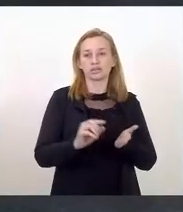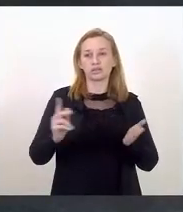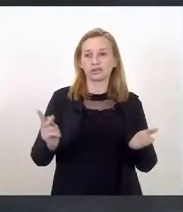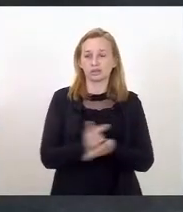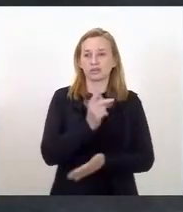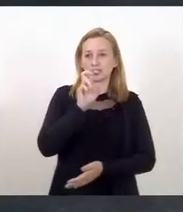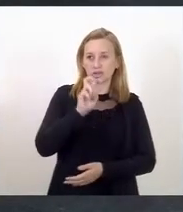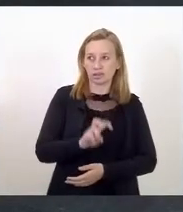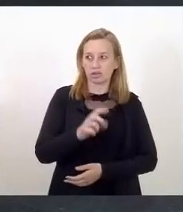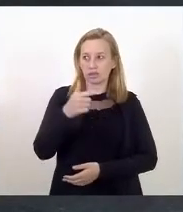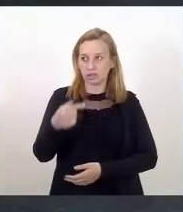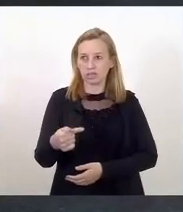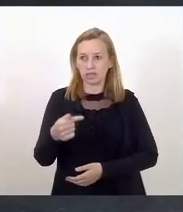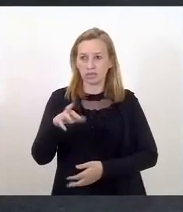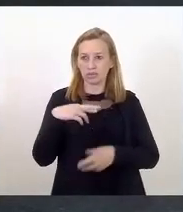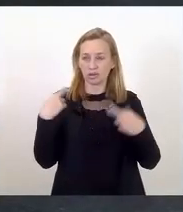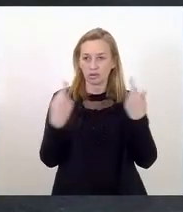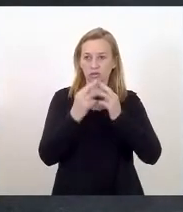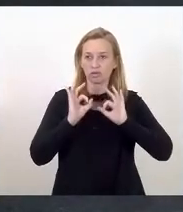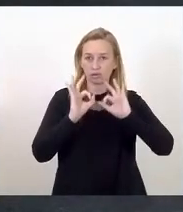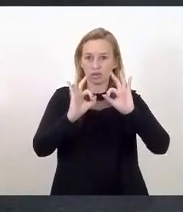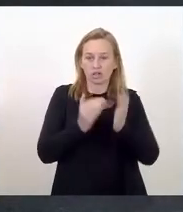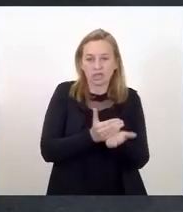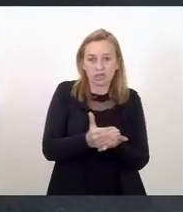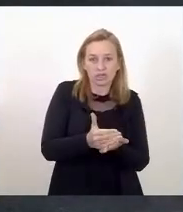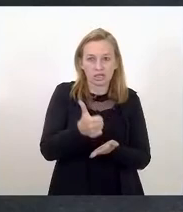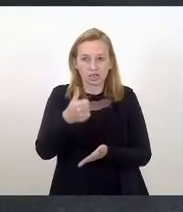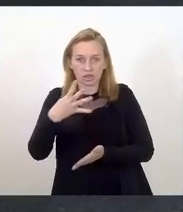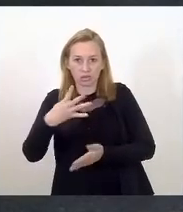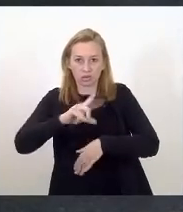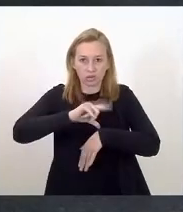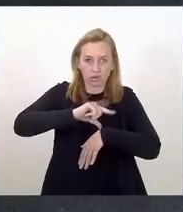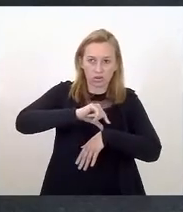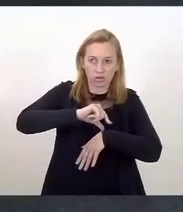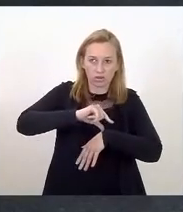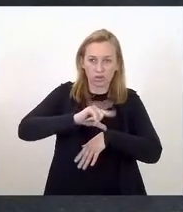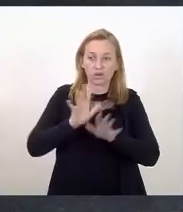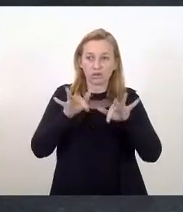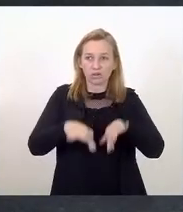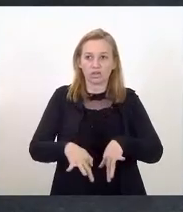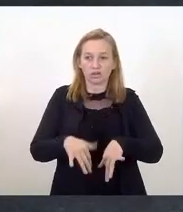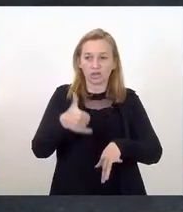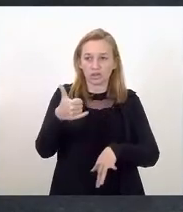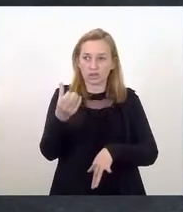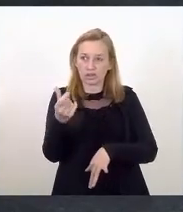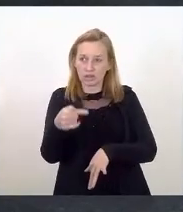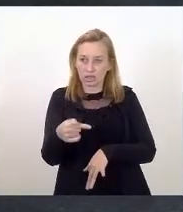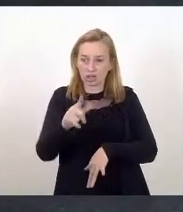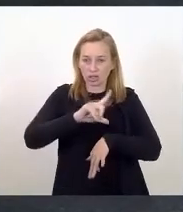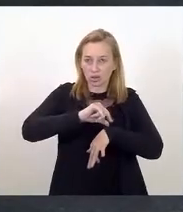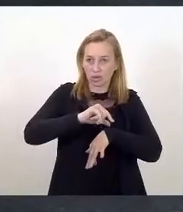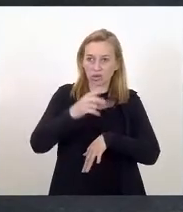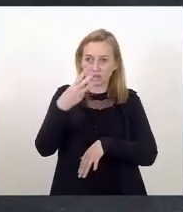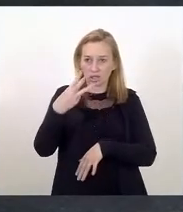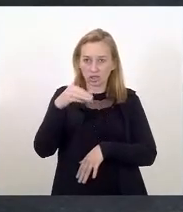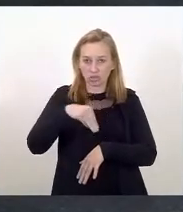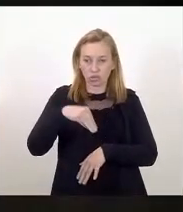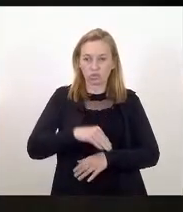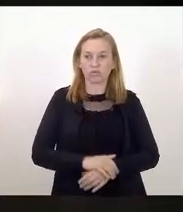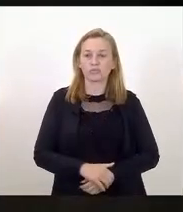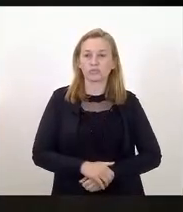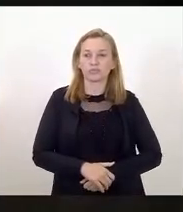na 57ª sessão ordinária, que, iniciada às 14 horas, encerrou-se às 17 horas e 3 minutos.